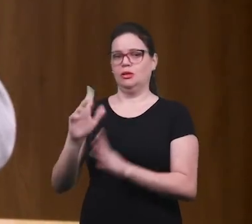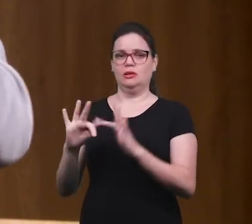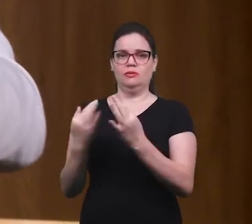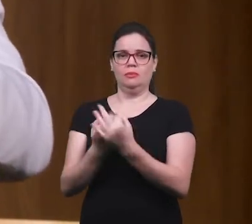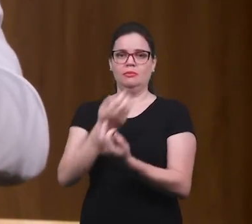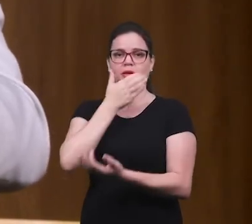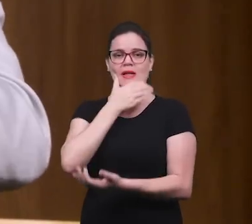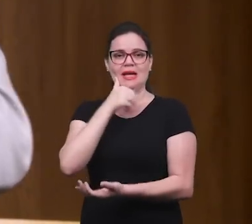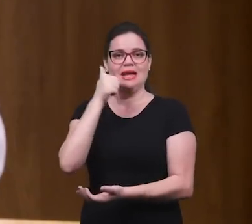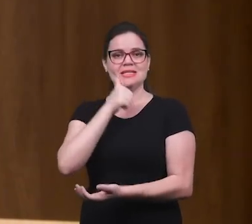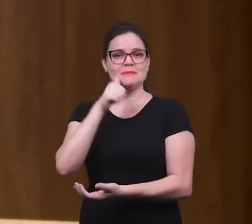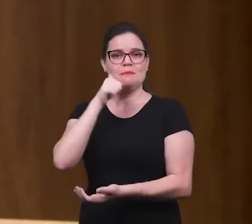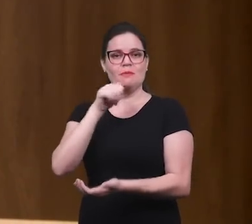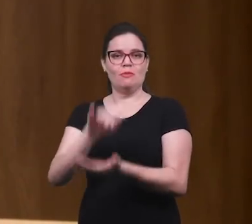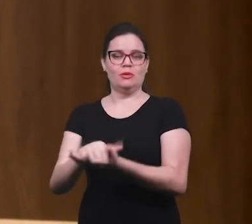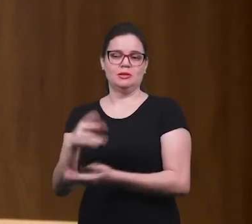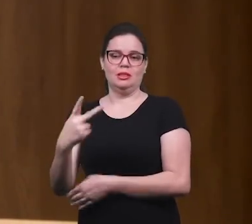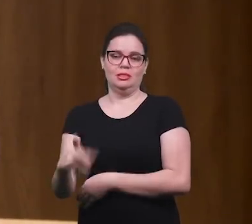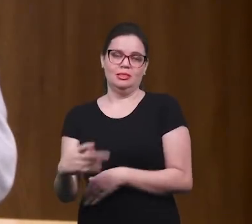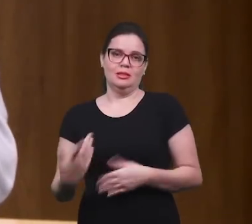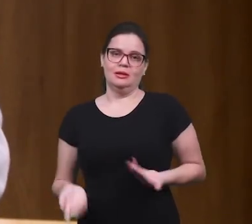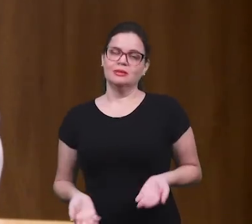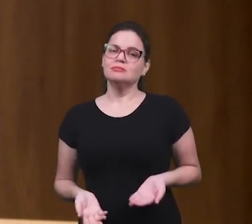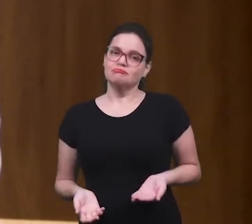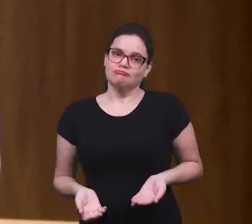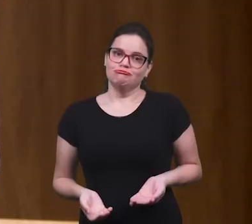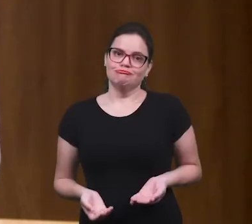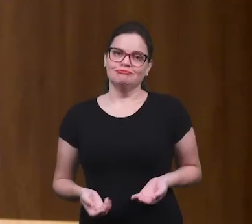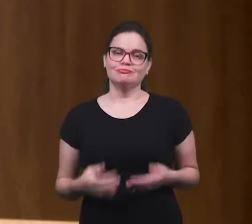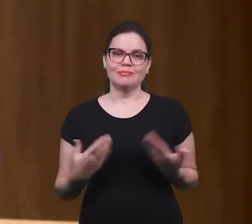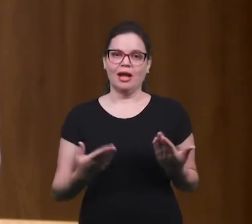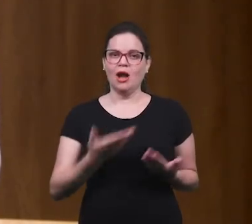Então ele está lá cuidando e tudo isso, que é a esposa. Geralmente,